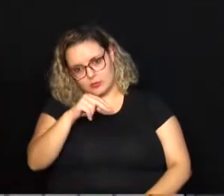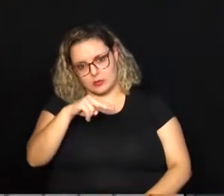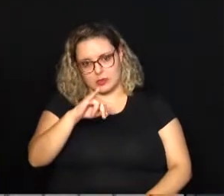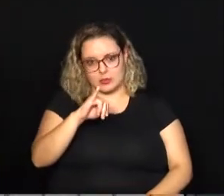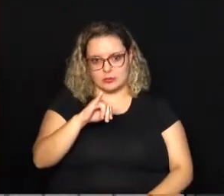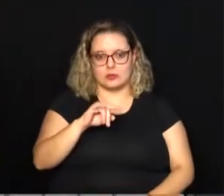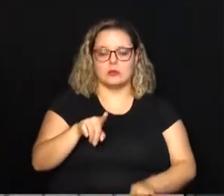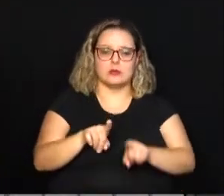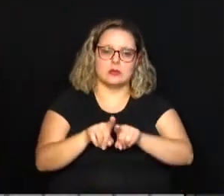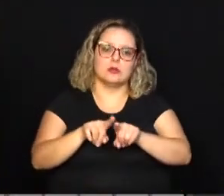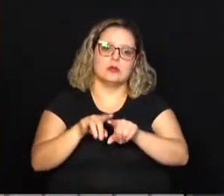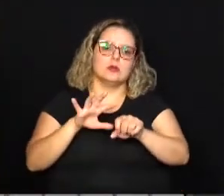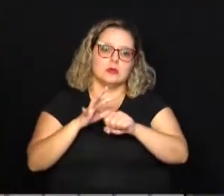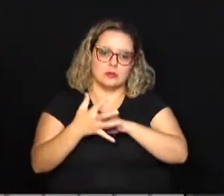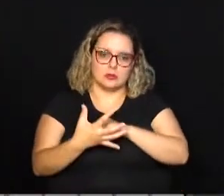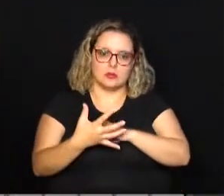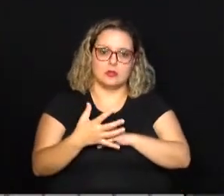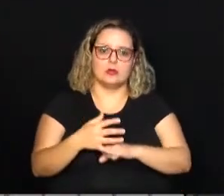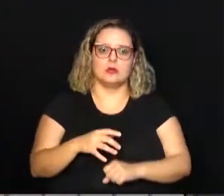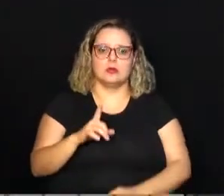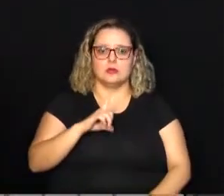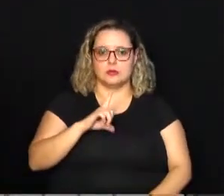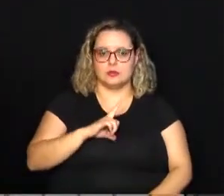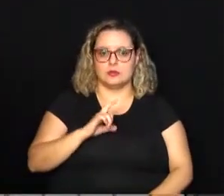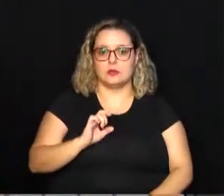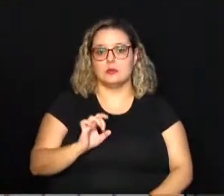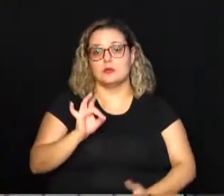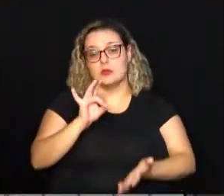tivemos aí uma realidade o ano passado,